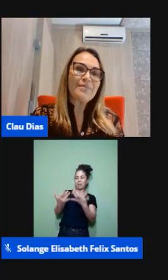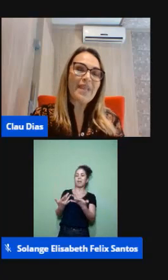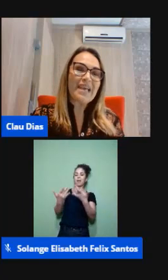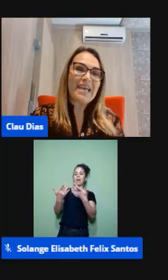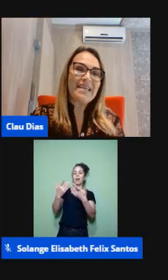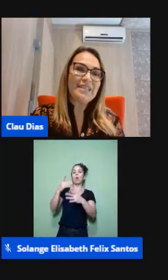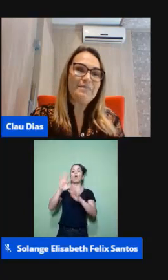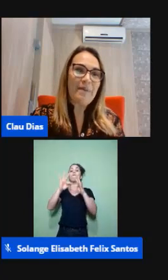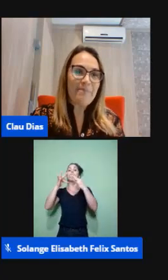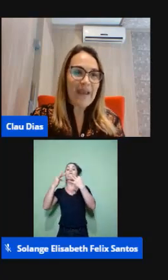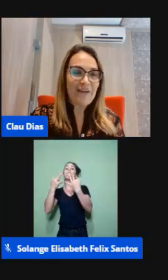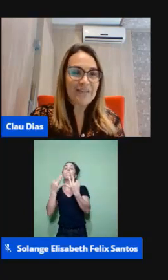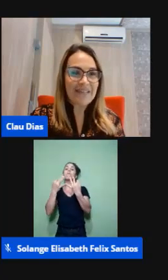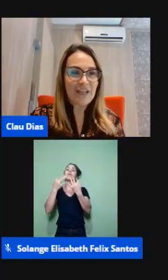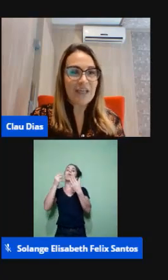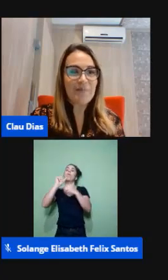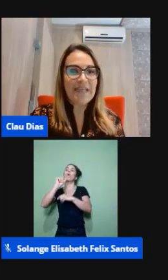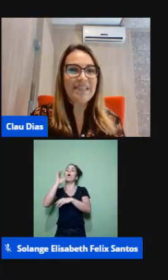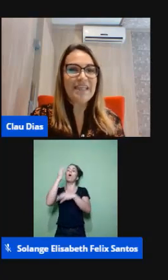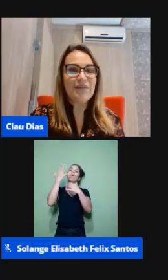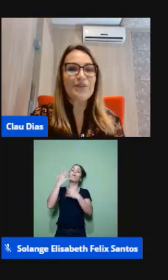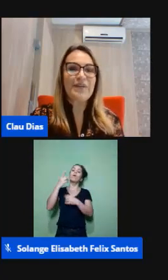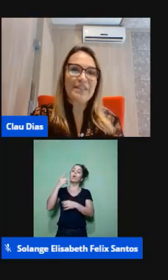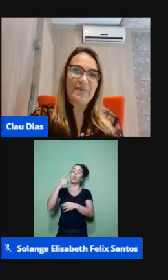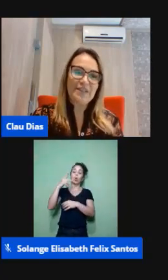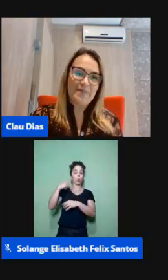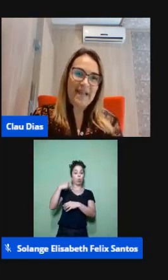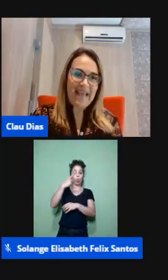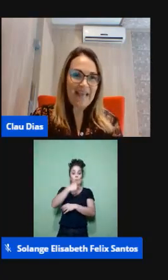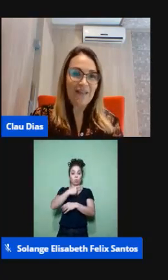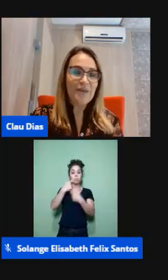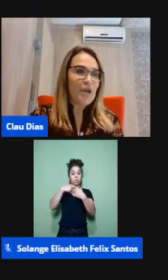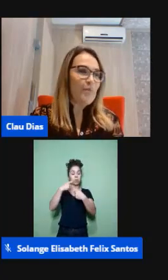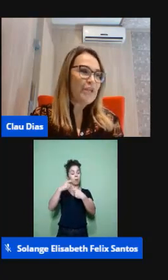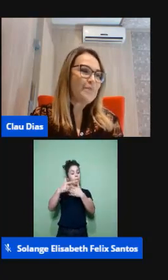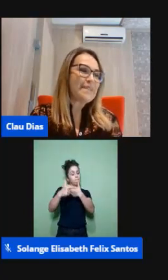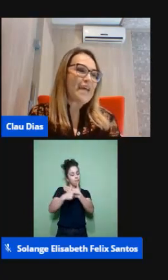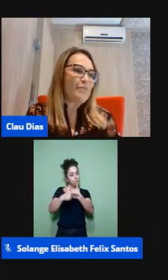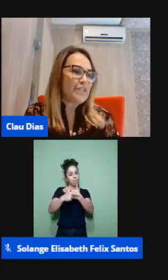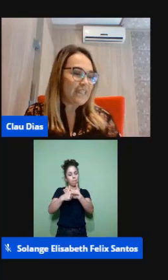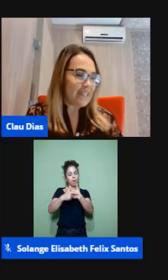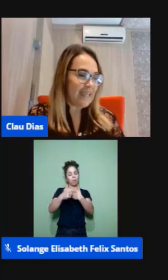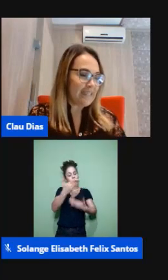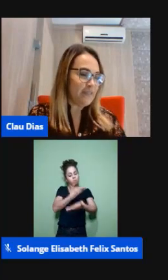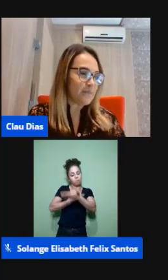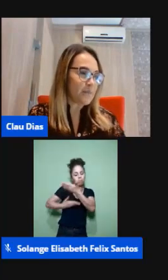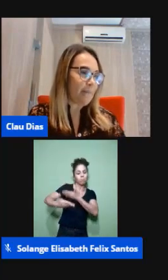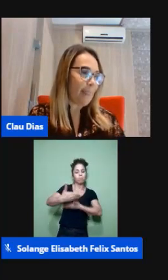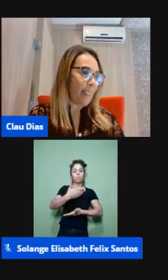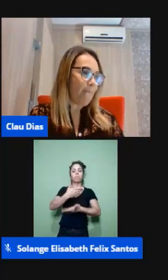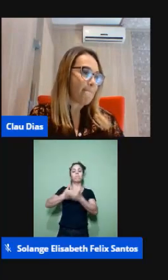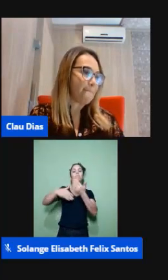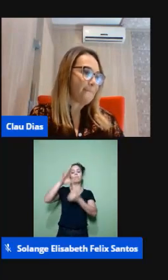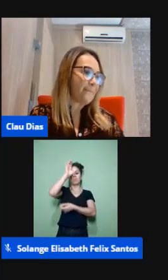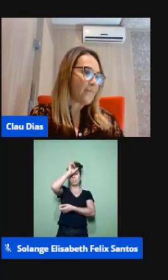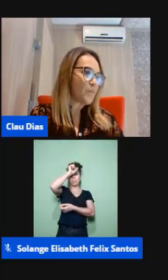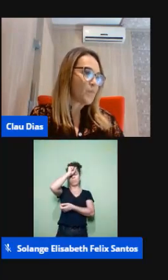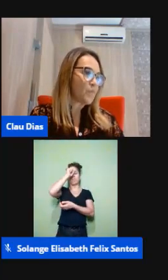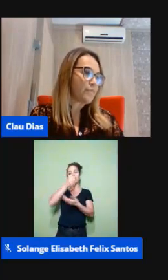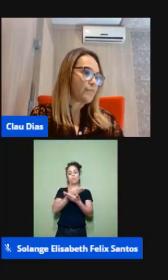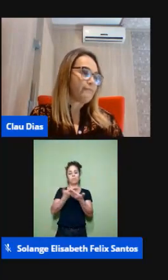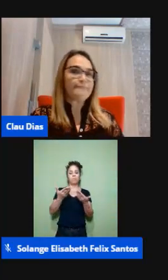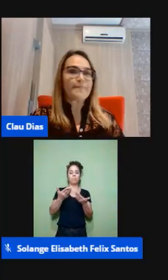temos esse papel de estar intermediando os conhecimentos para ela. Pode passar, por gentileza.